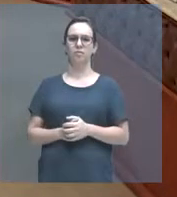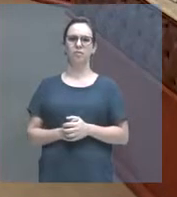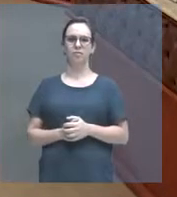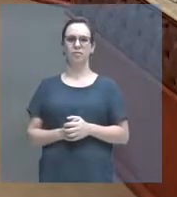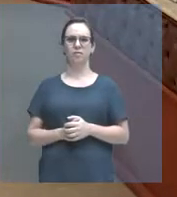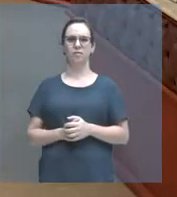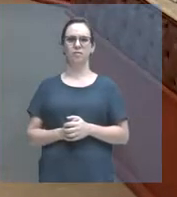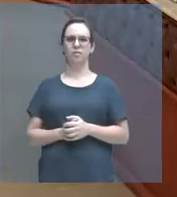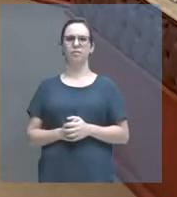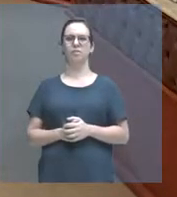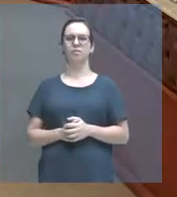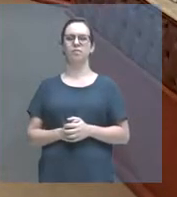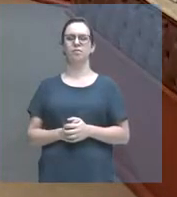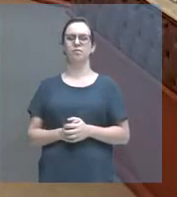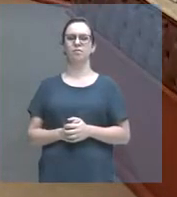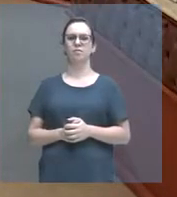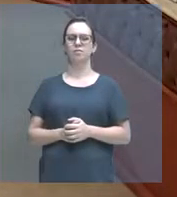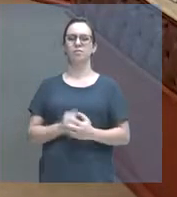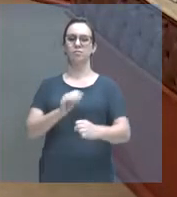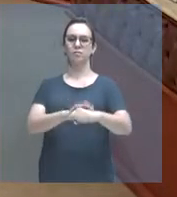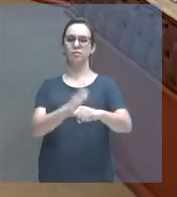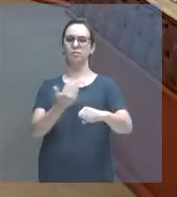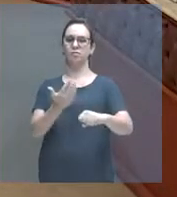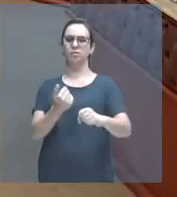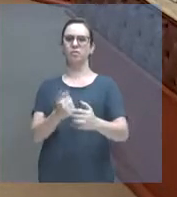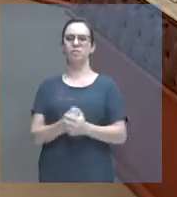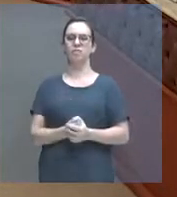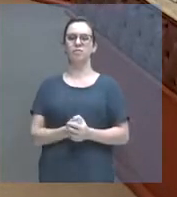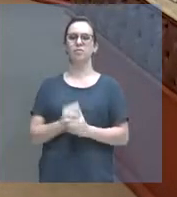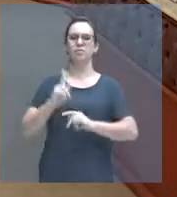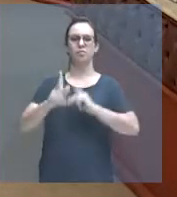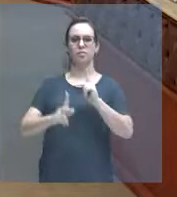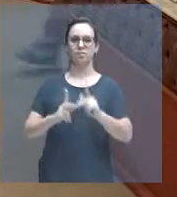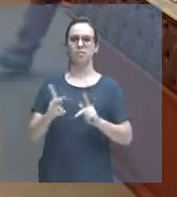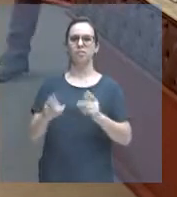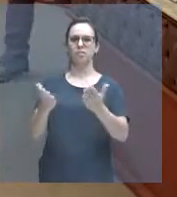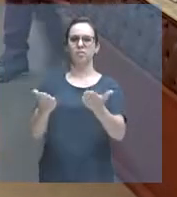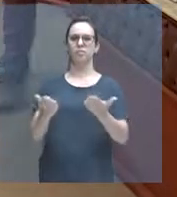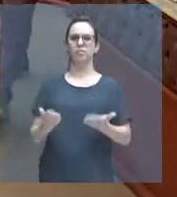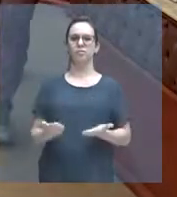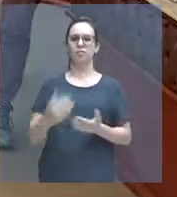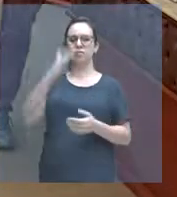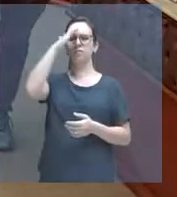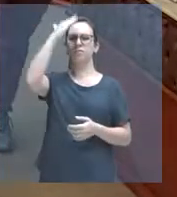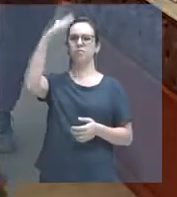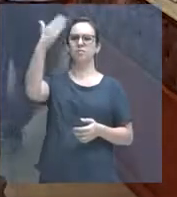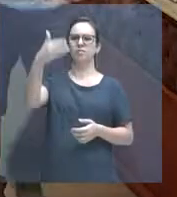o assento, a mesa, homenageado nessa noite o senhor João Baiano.